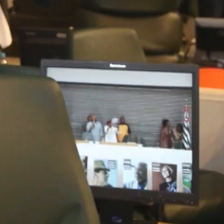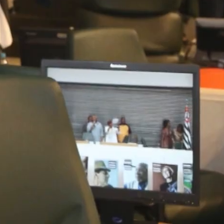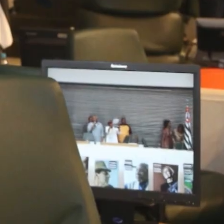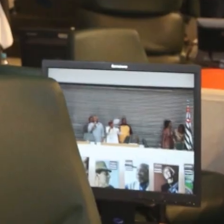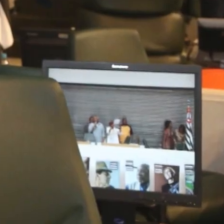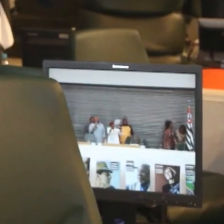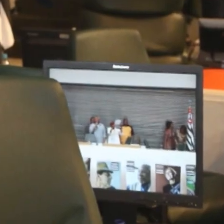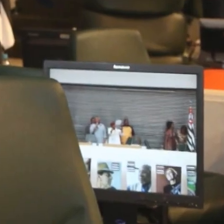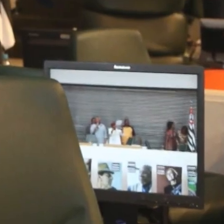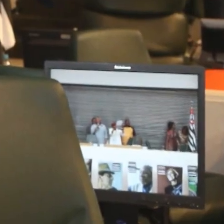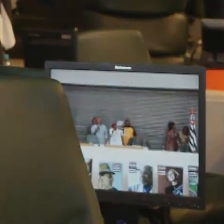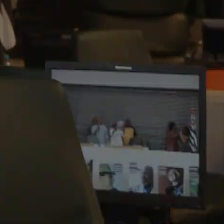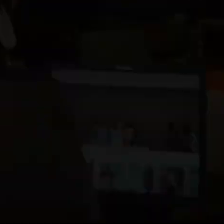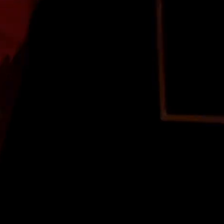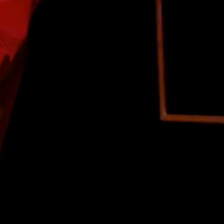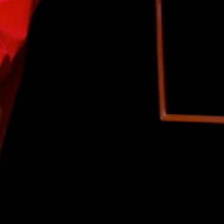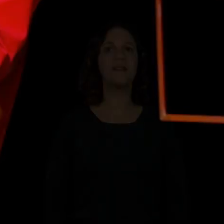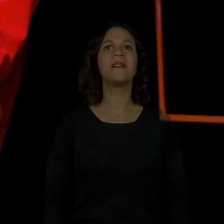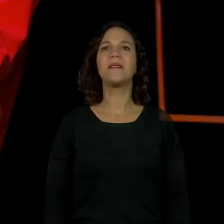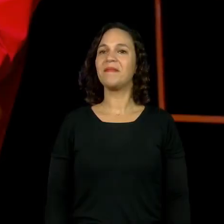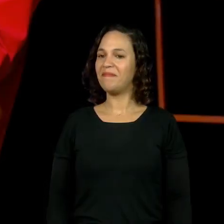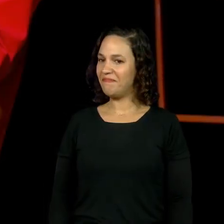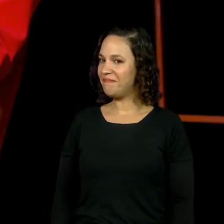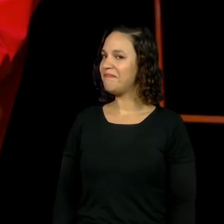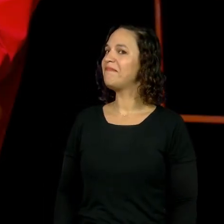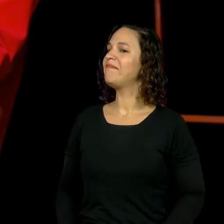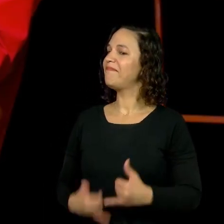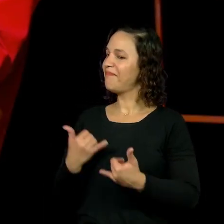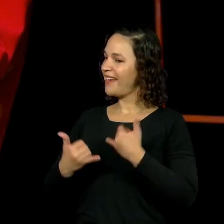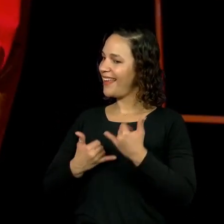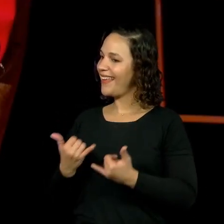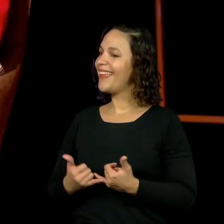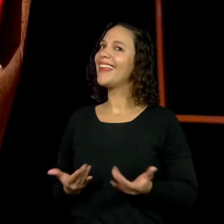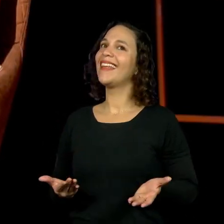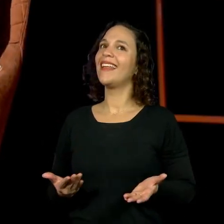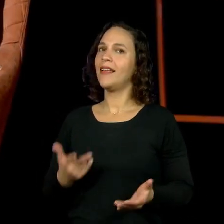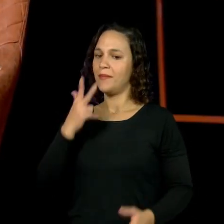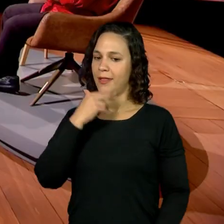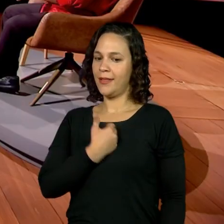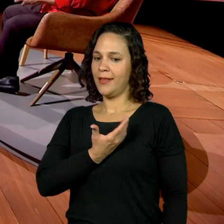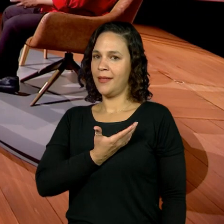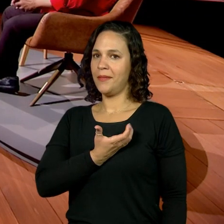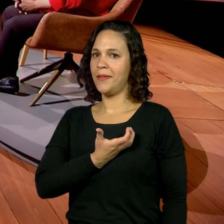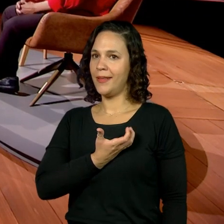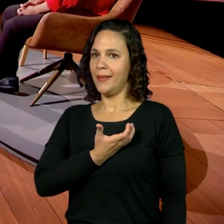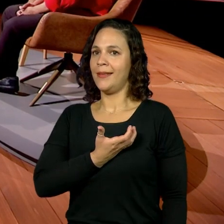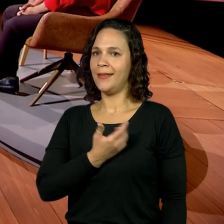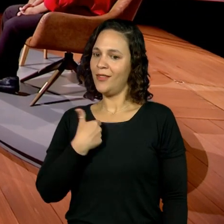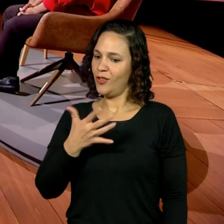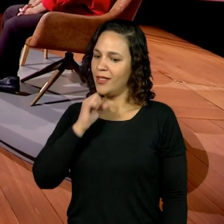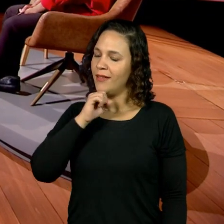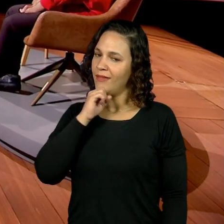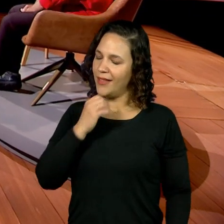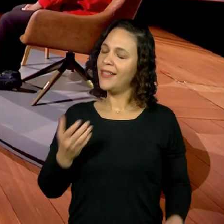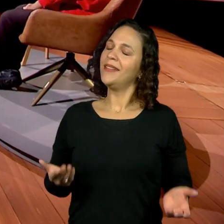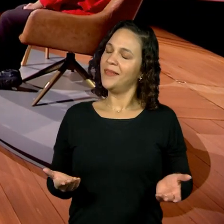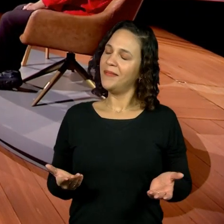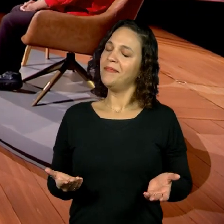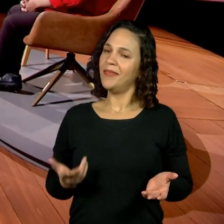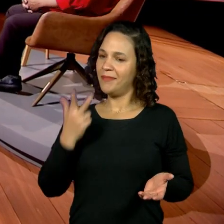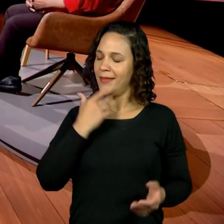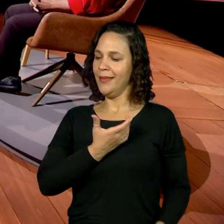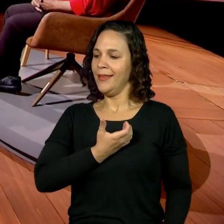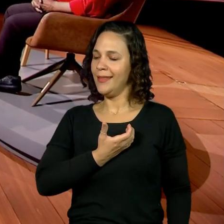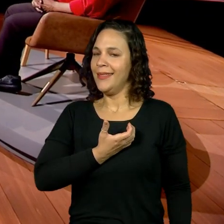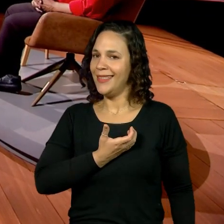mulher do Mandela. É brincadeira, né? O coração de nego velho começa a balançar, né? Mas